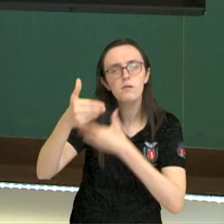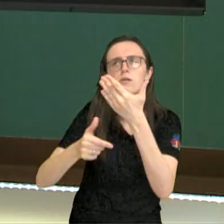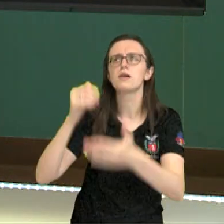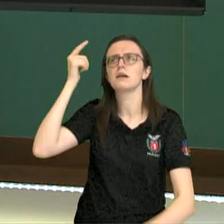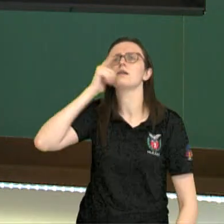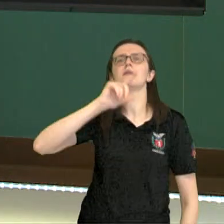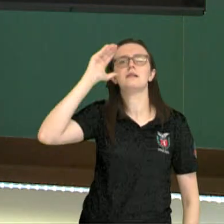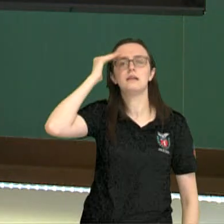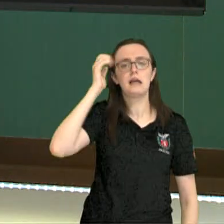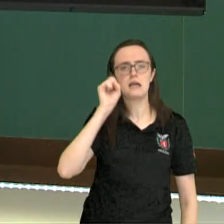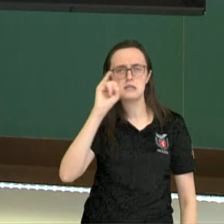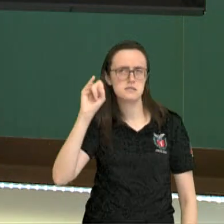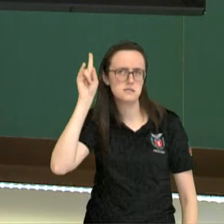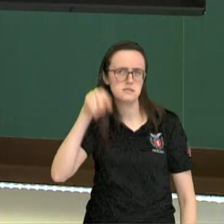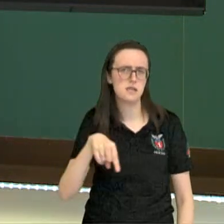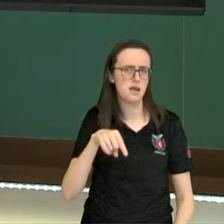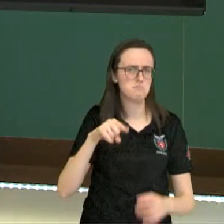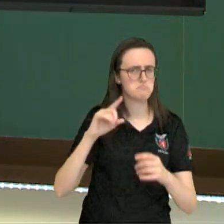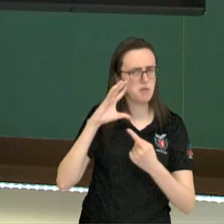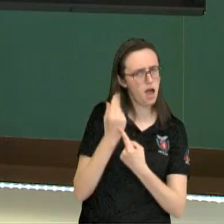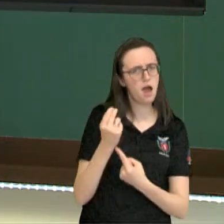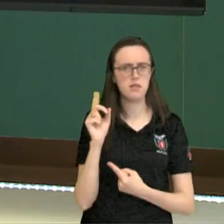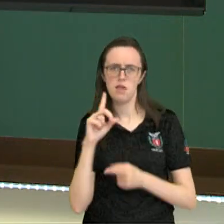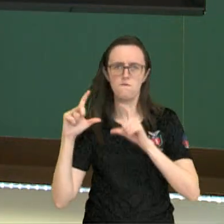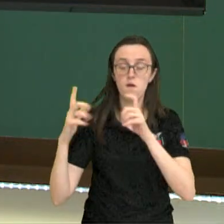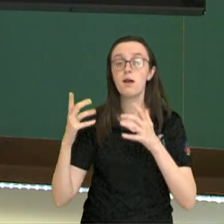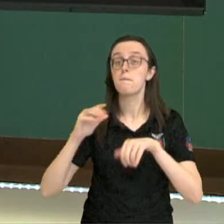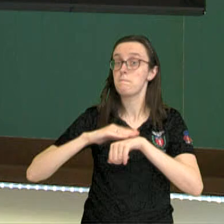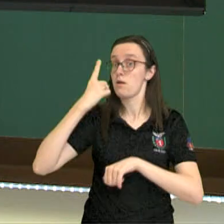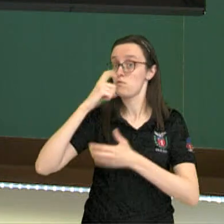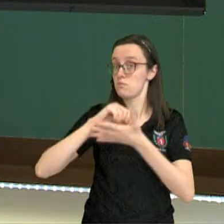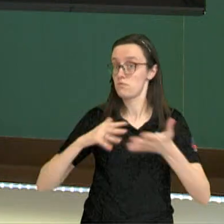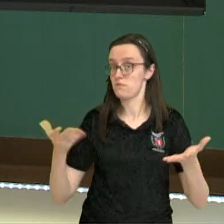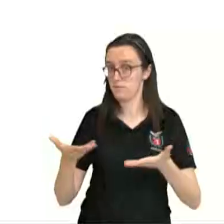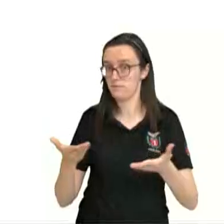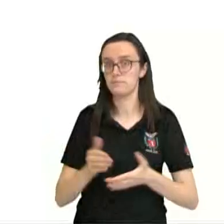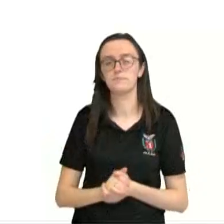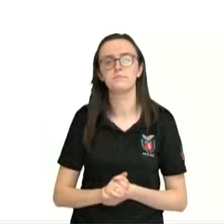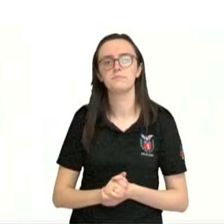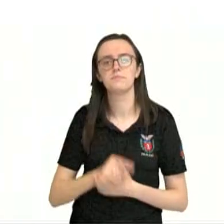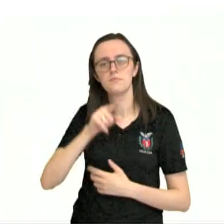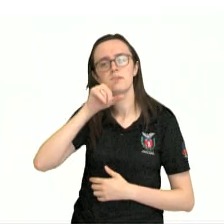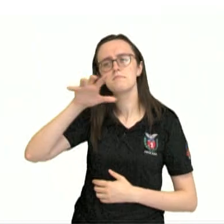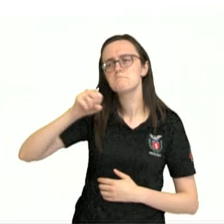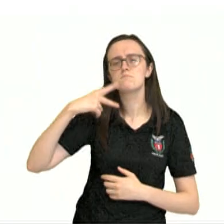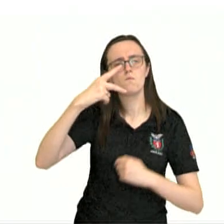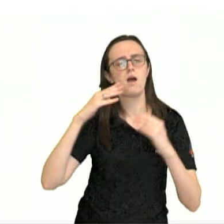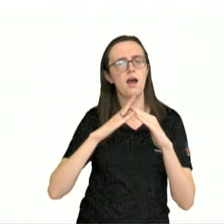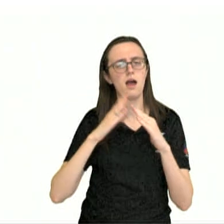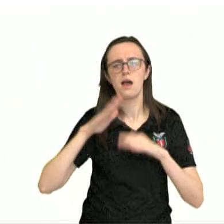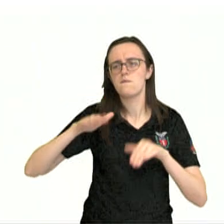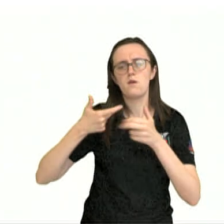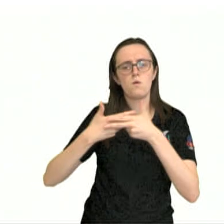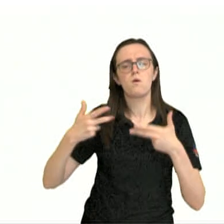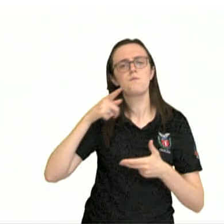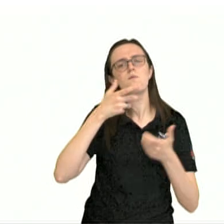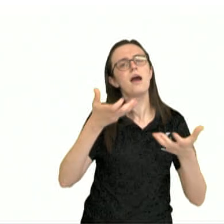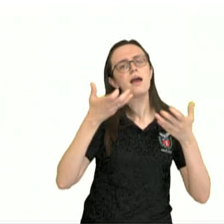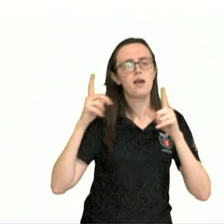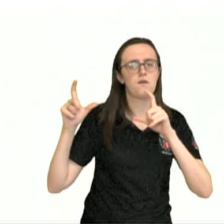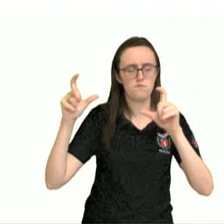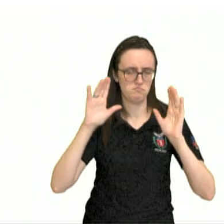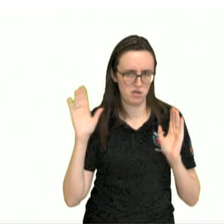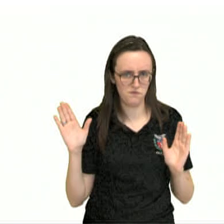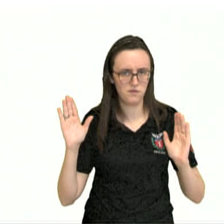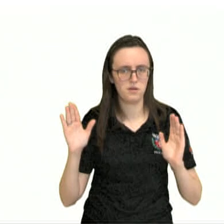entender se fotografia é arte ou não, vamos a mais uma atividade? Procure aí na sua casa alguma coisa que você gostaria de